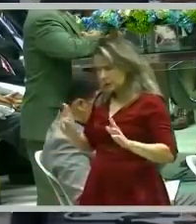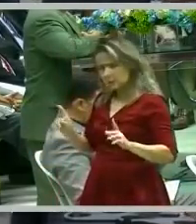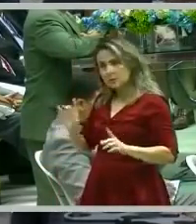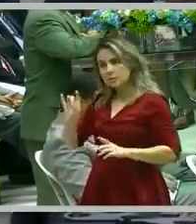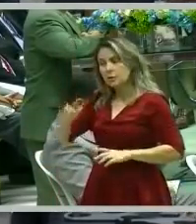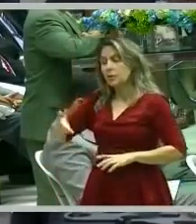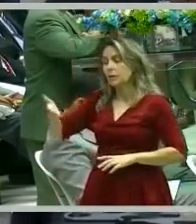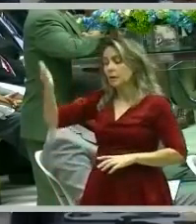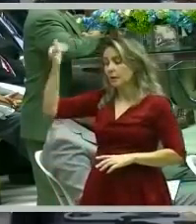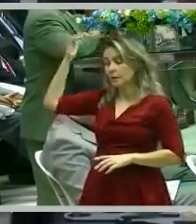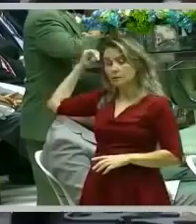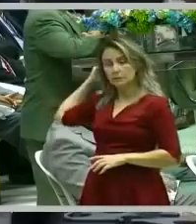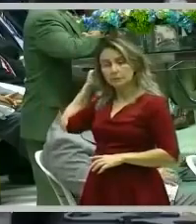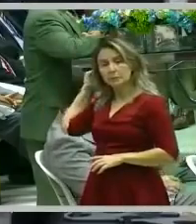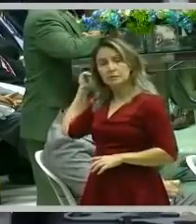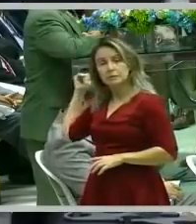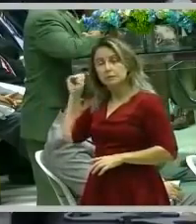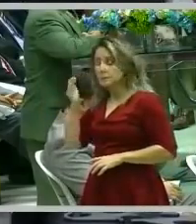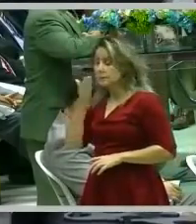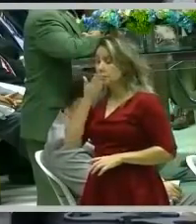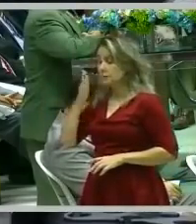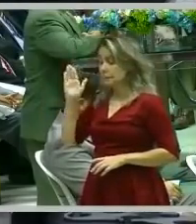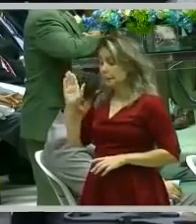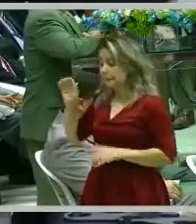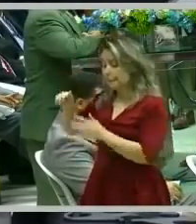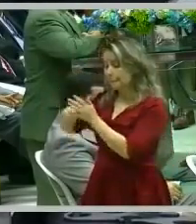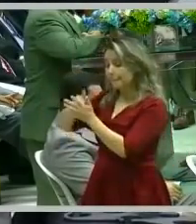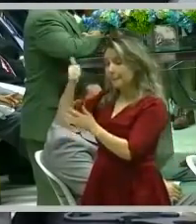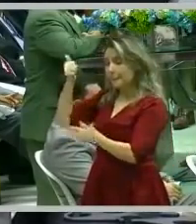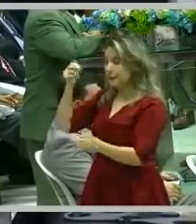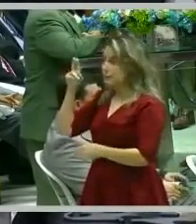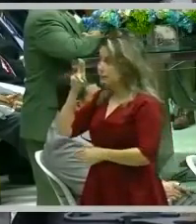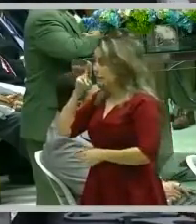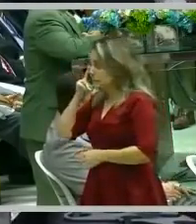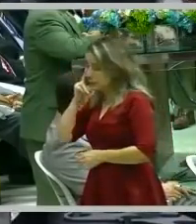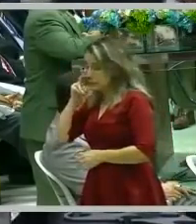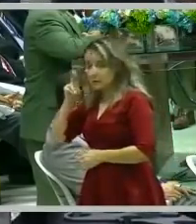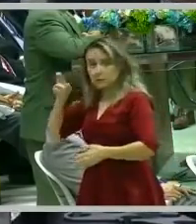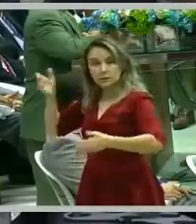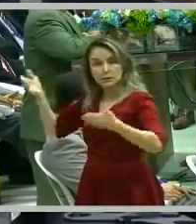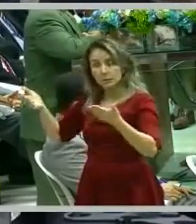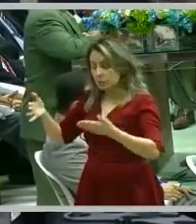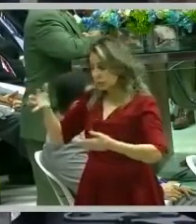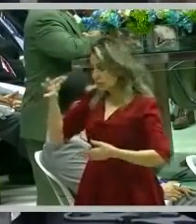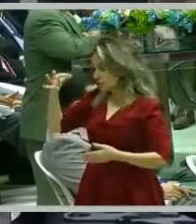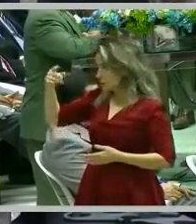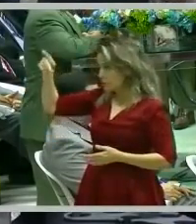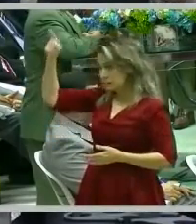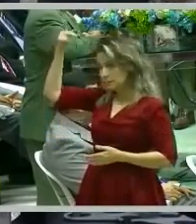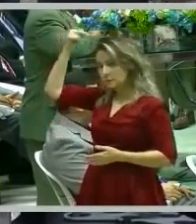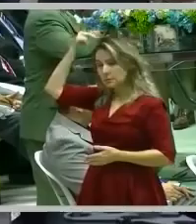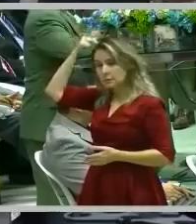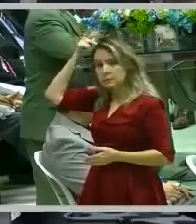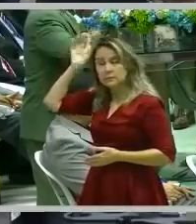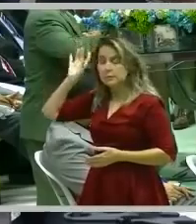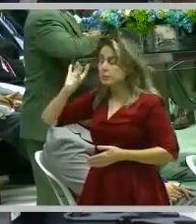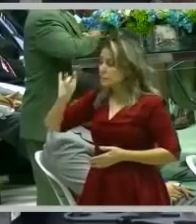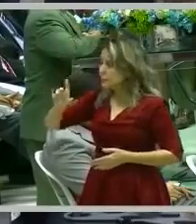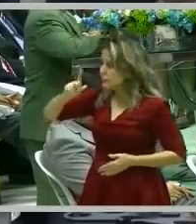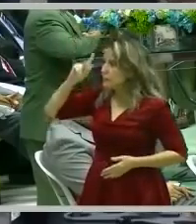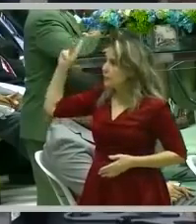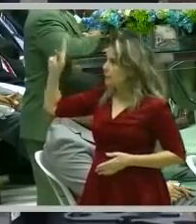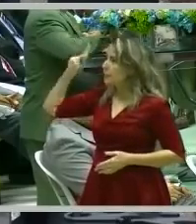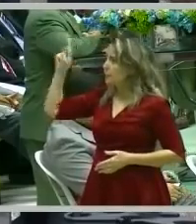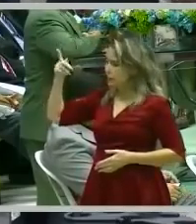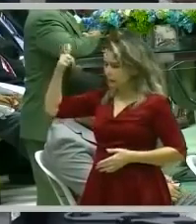do batismo no Espírito Santo era só para os primeiros cristãos. Hoje, o Pentecoste é um fato histórico que não